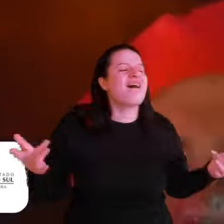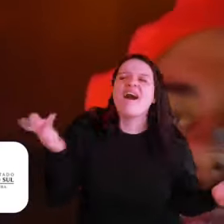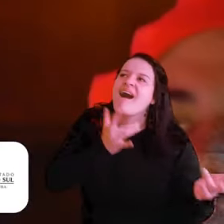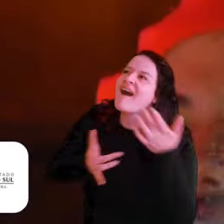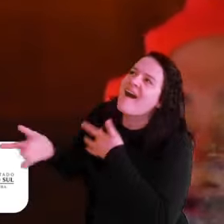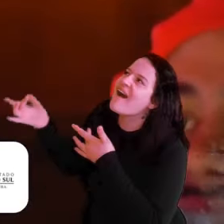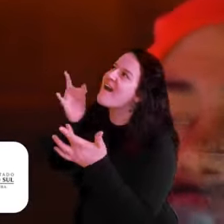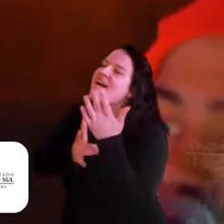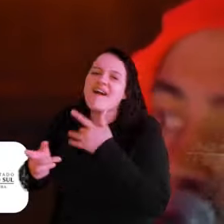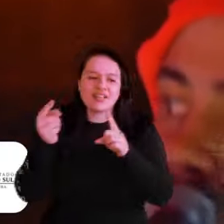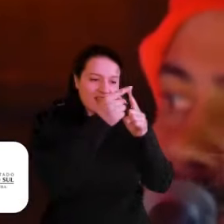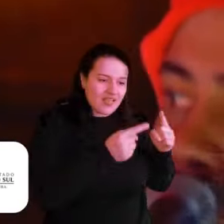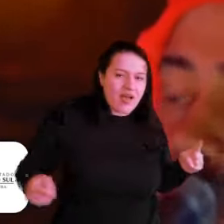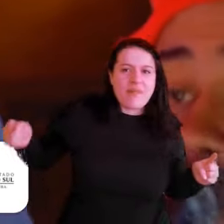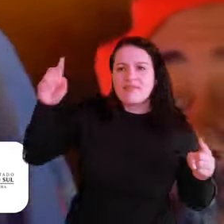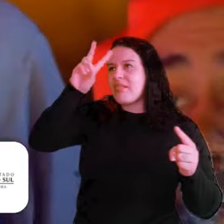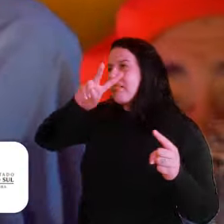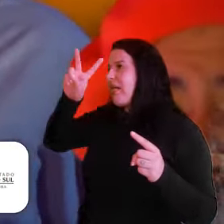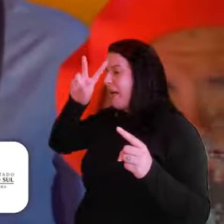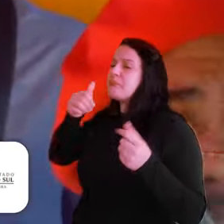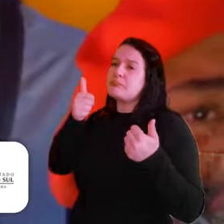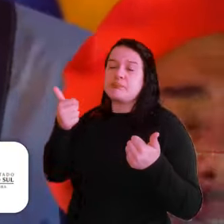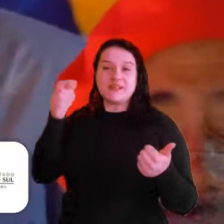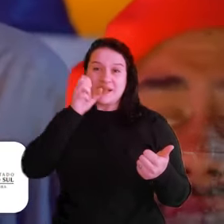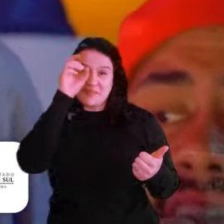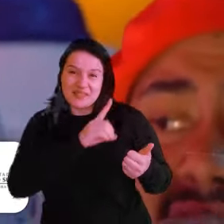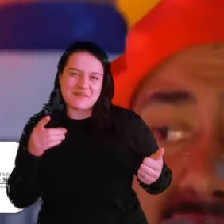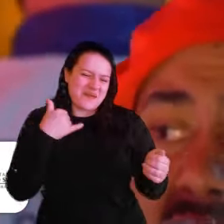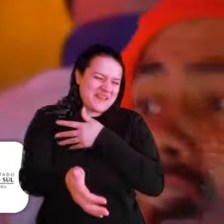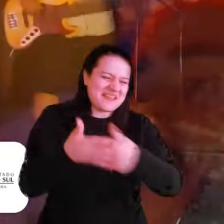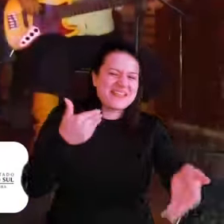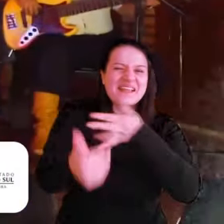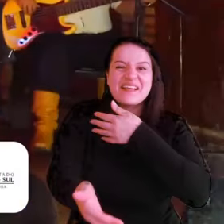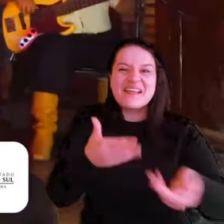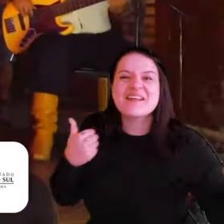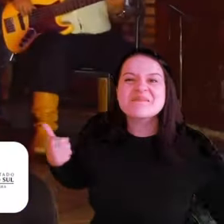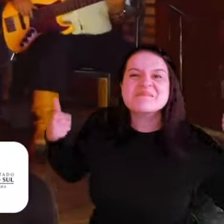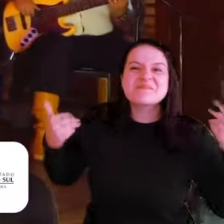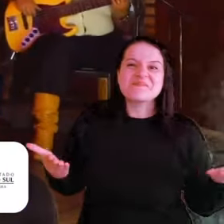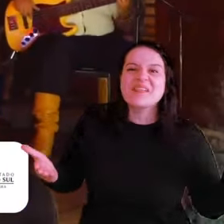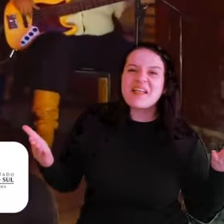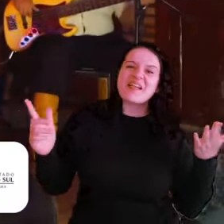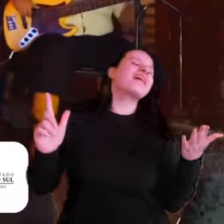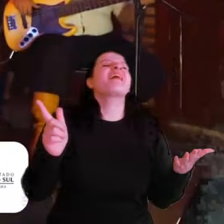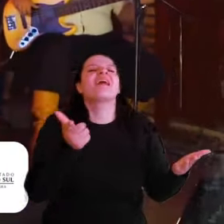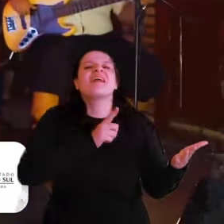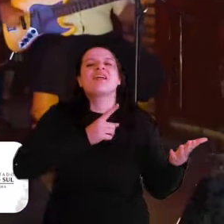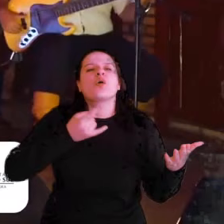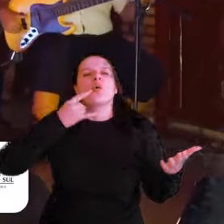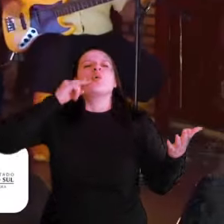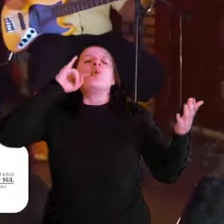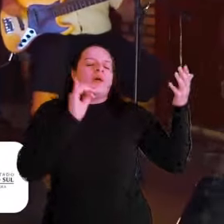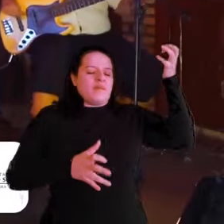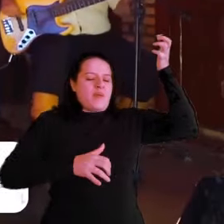A semana de lida, não perco a memória. Mas no fim de semana, aí é outra história. E rodeio, churrasco,